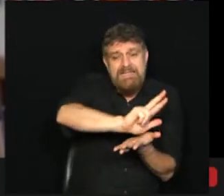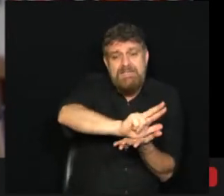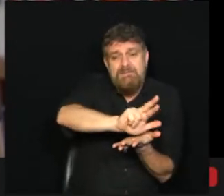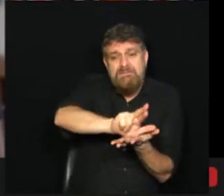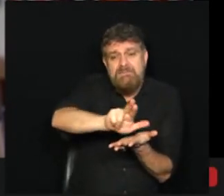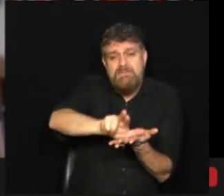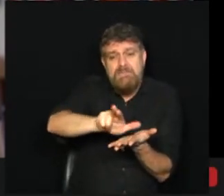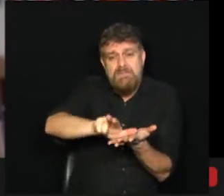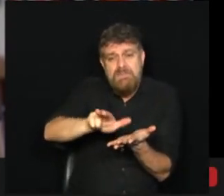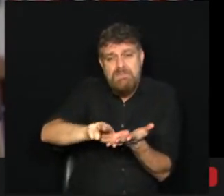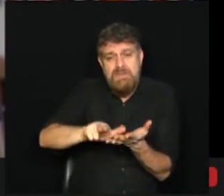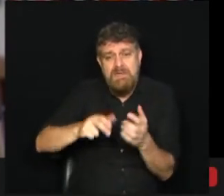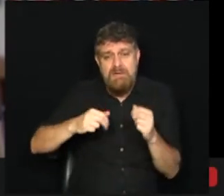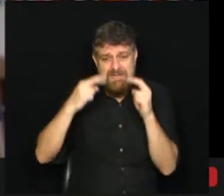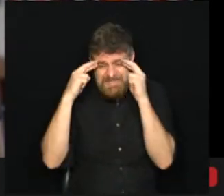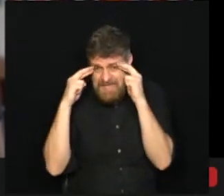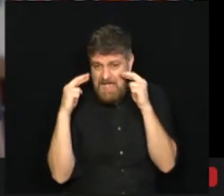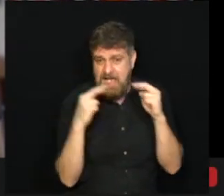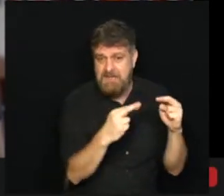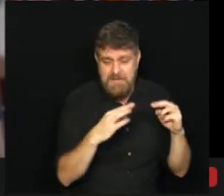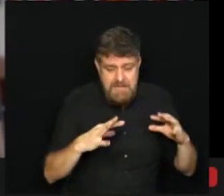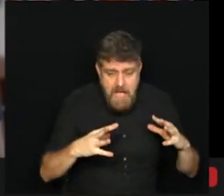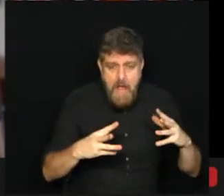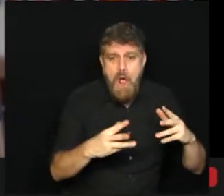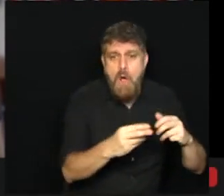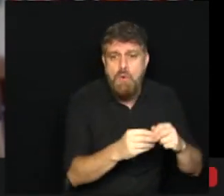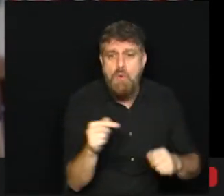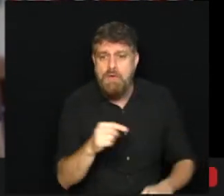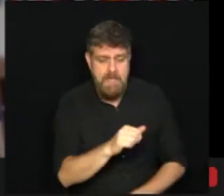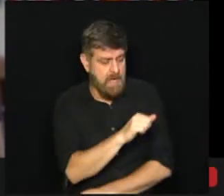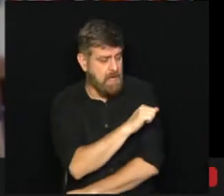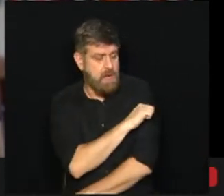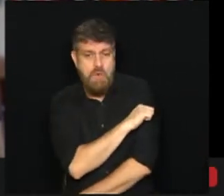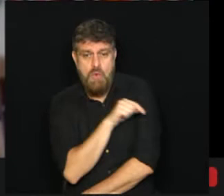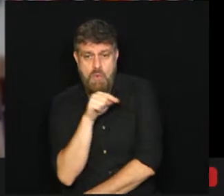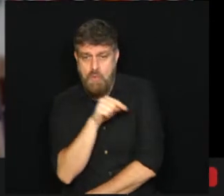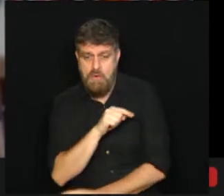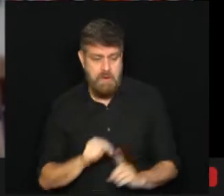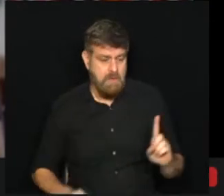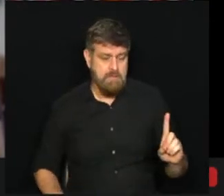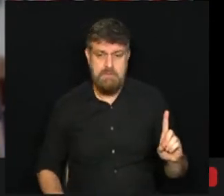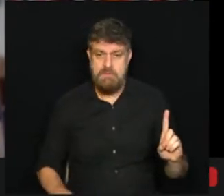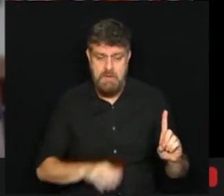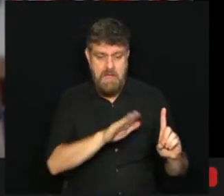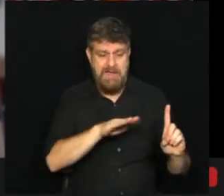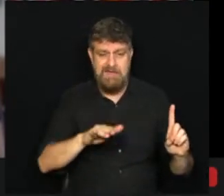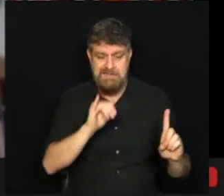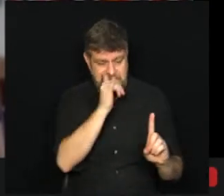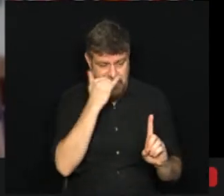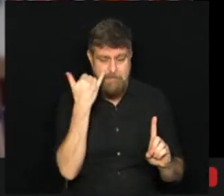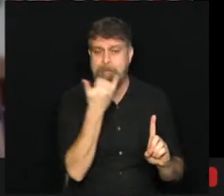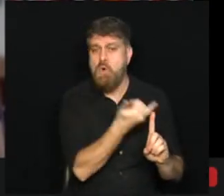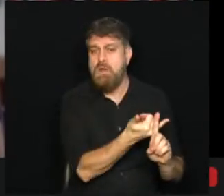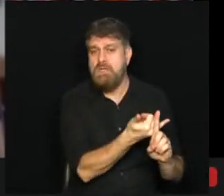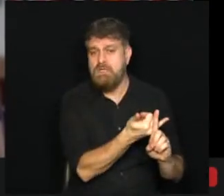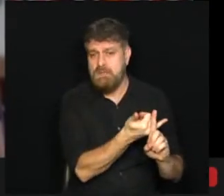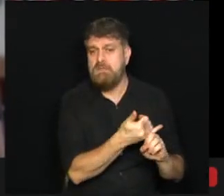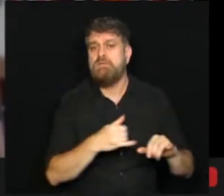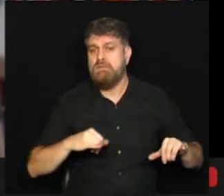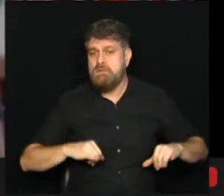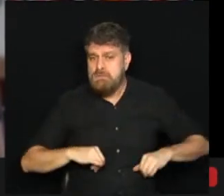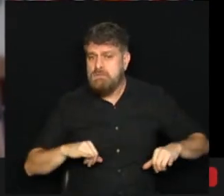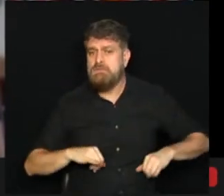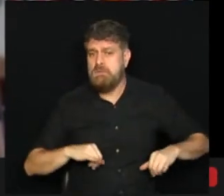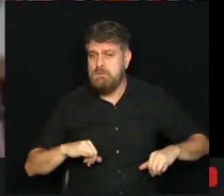toda família tem que ser respeitada, o que vai acontecer é que aquele aluno, aquele jovem, aquela criança vai sofrer bullying na escola, né?